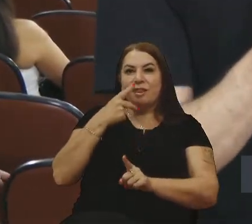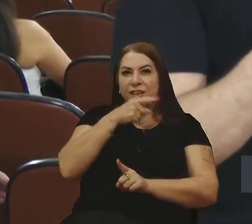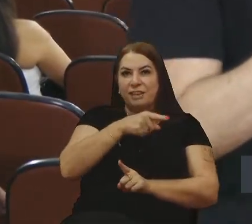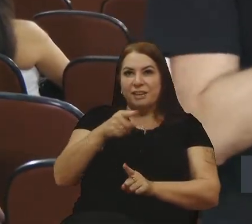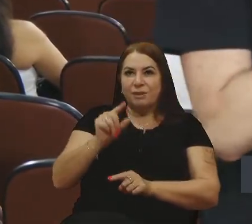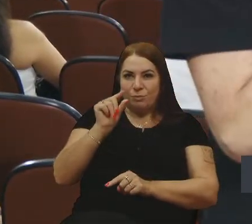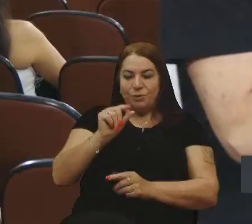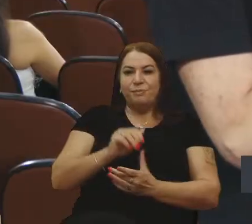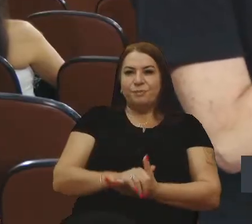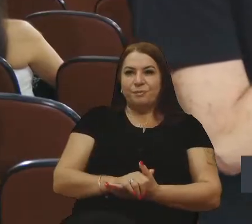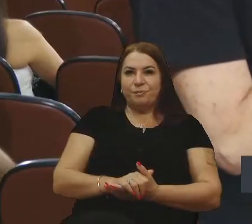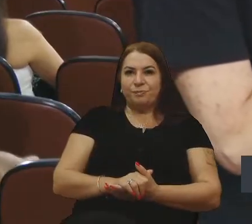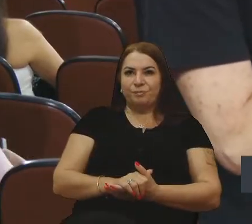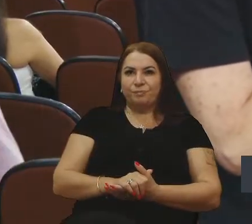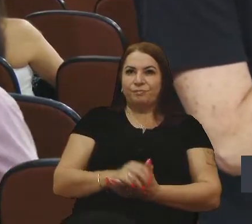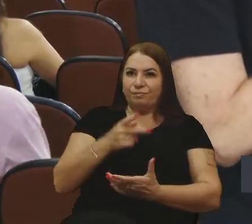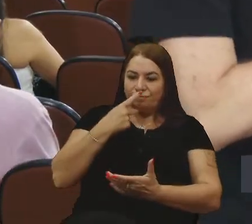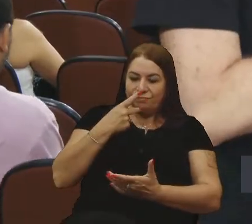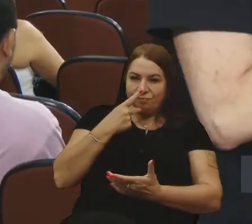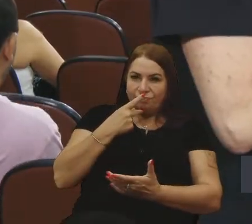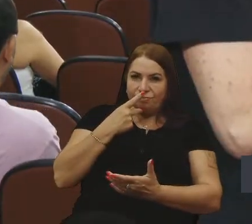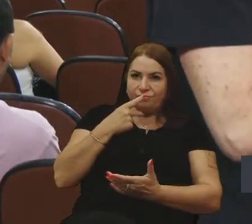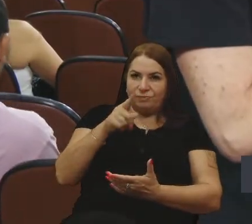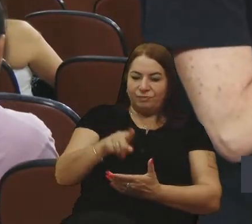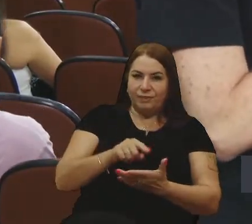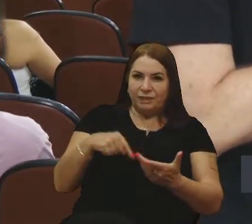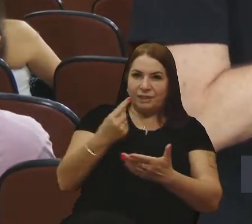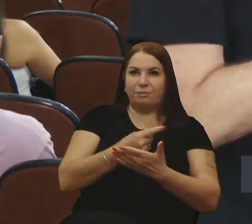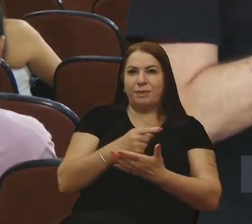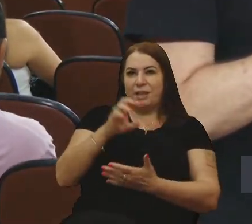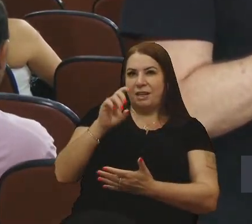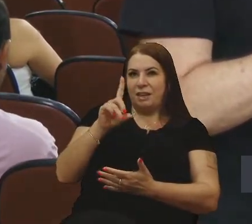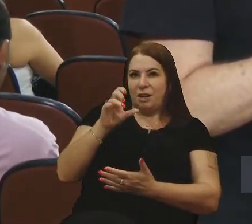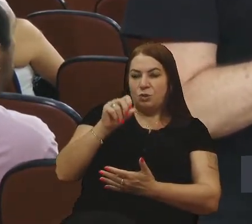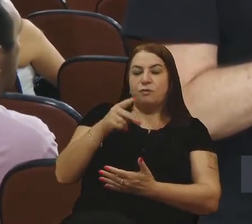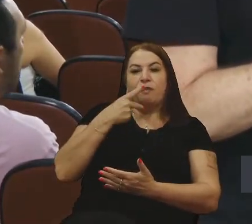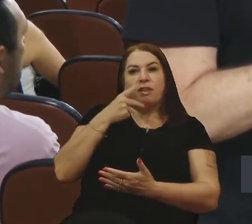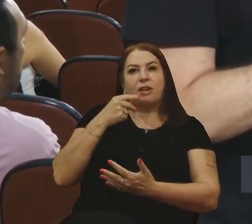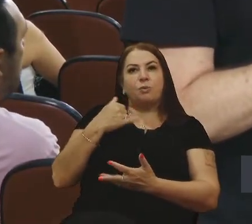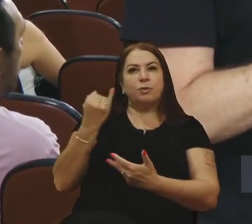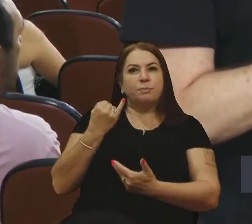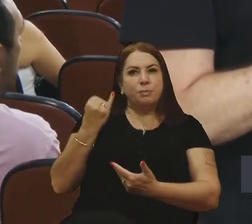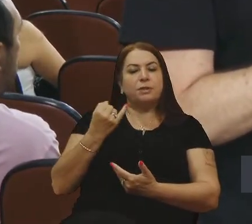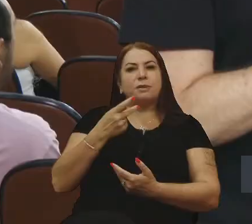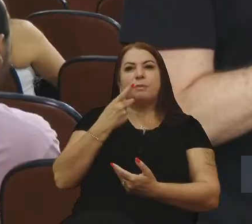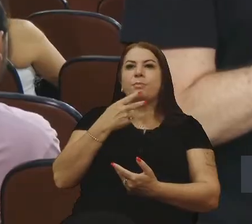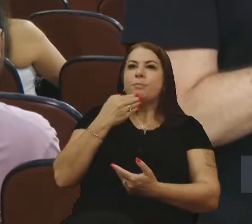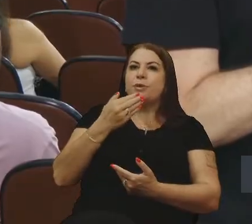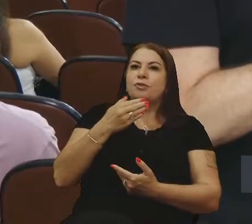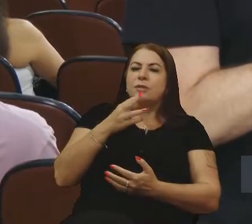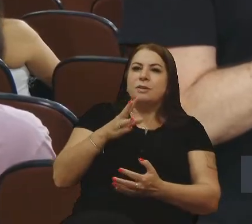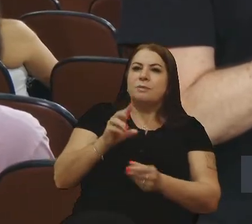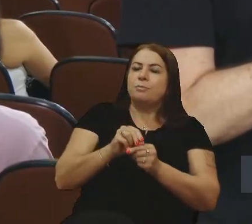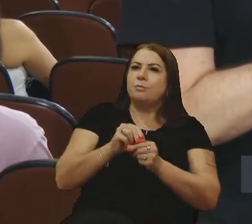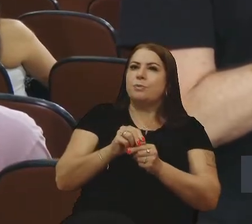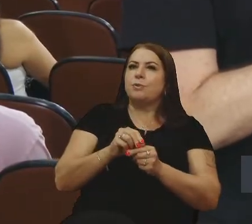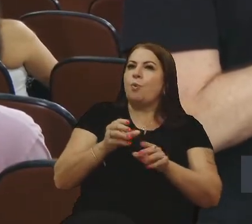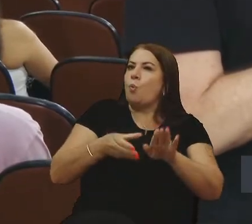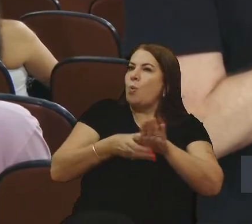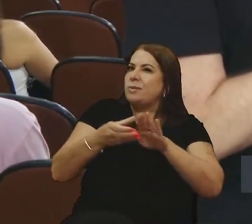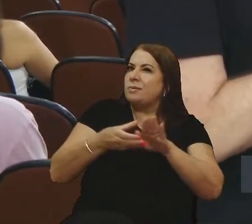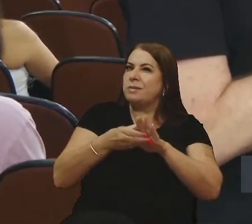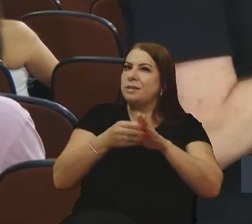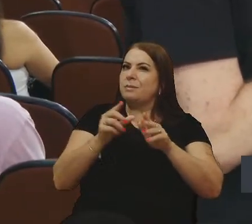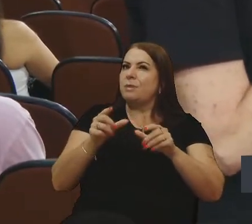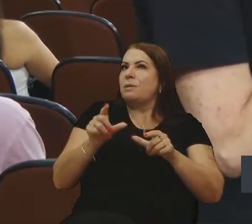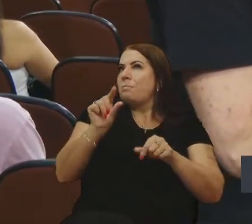daqui a pouquinho. Pegar uma palavrinha tua, Edson, eu sei que tu já vai falar coisas bastante importantes, mas eu vou te pedir, por favor, que tu dê um conselho para quem tem uma